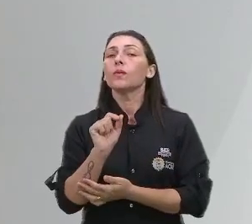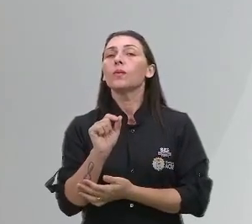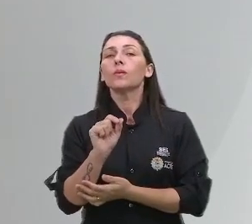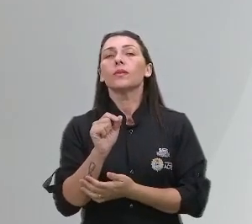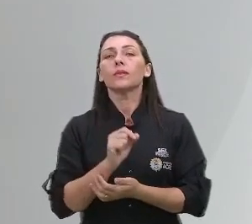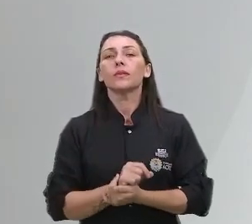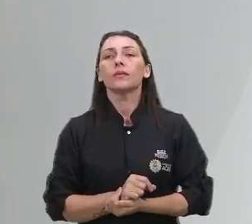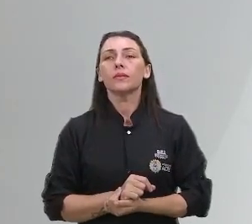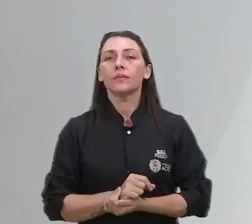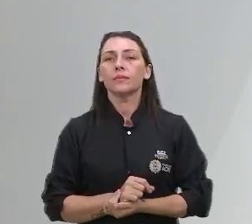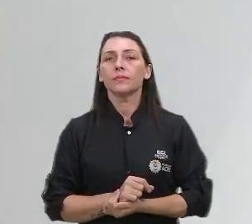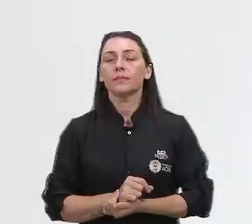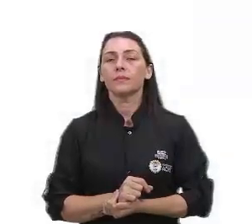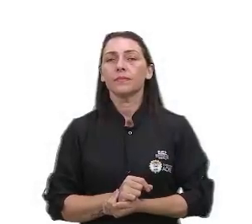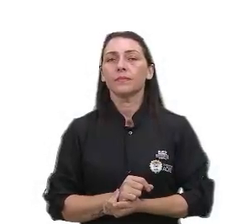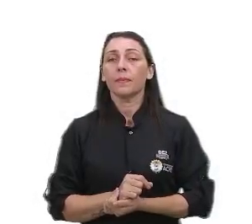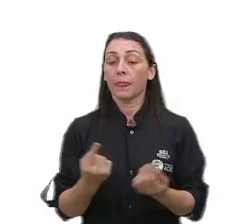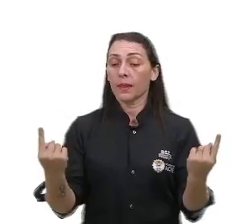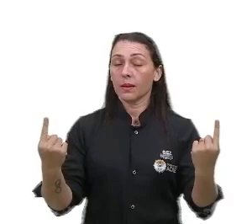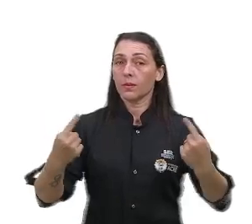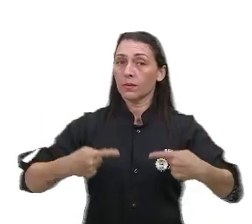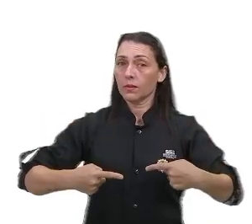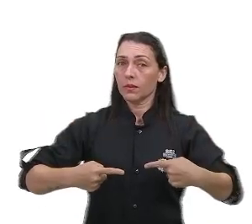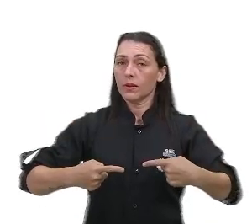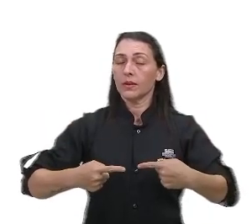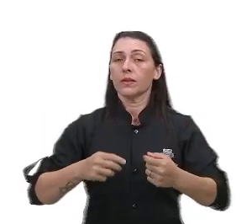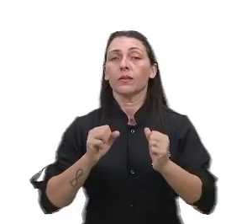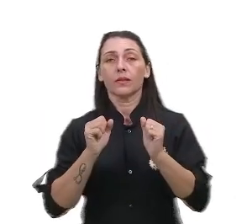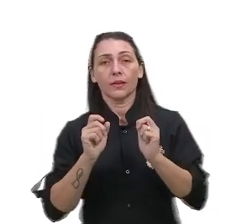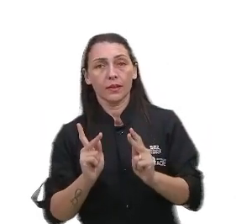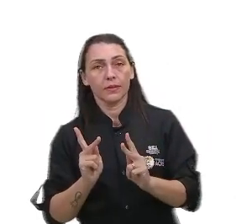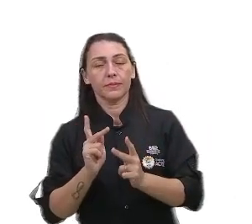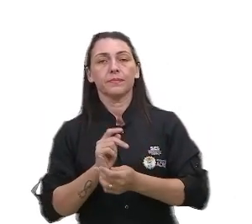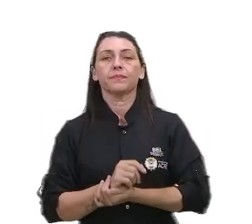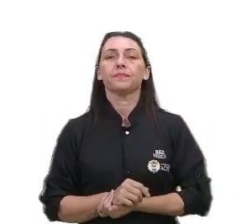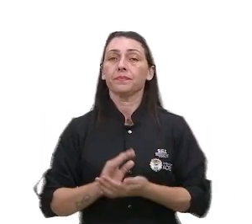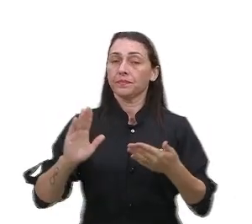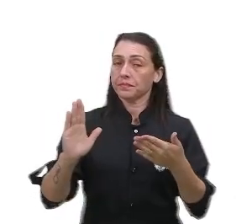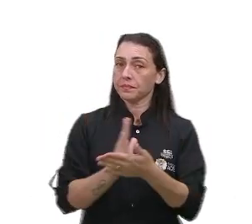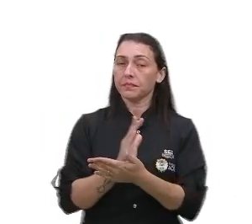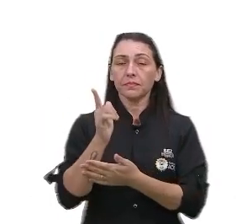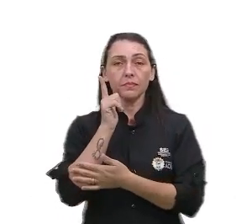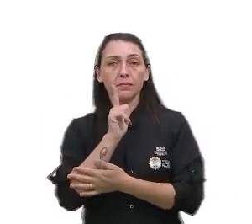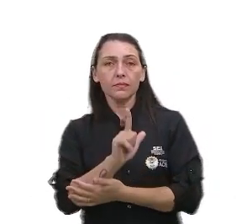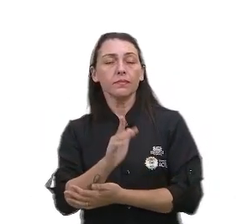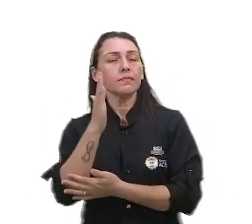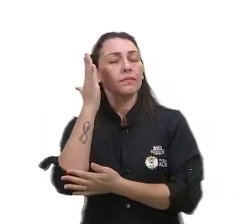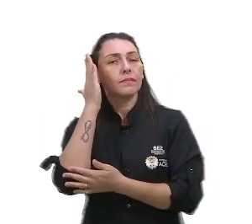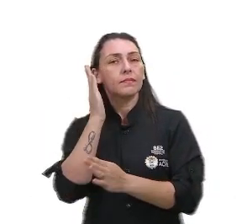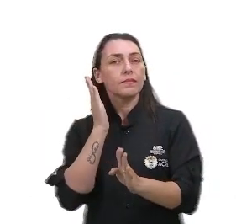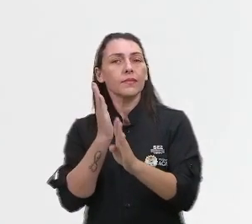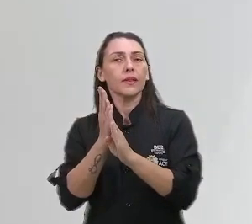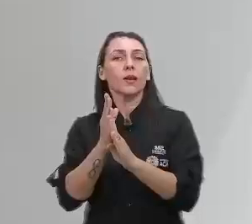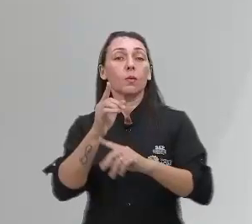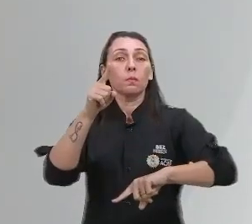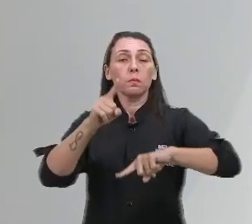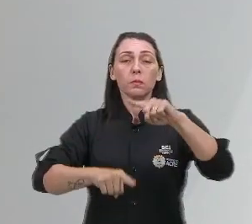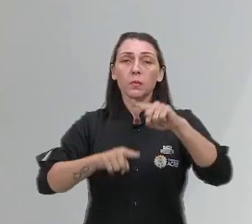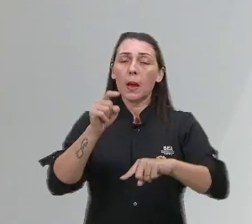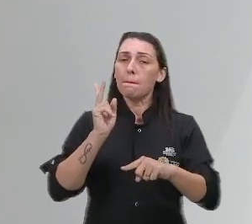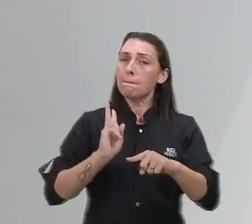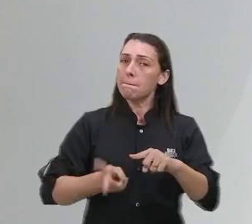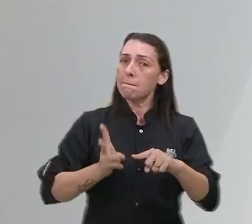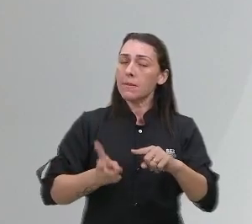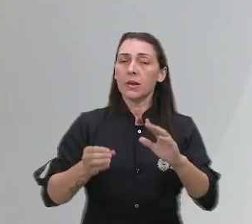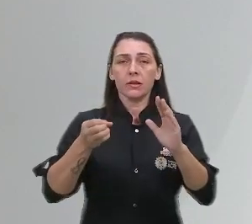chama de concorrência. Ok, pessoal? Às vezes a gente consegue identificar, por exemplo, um produto com as